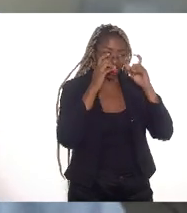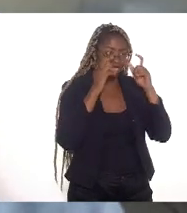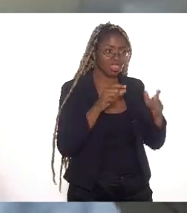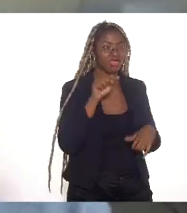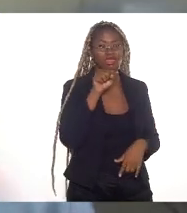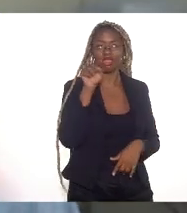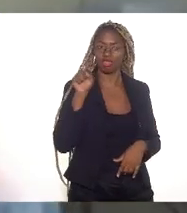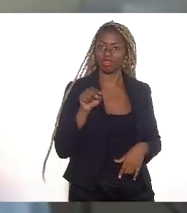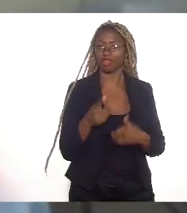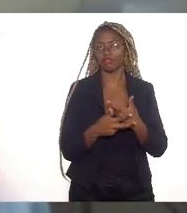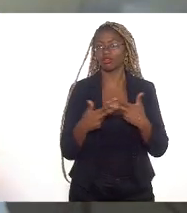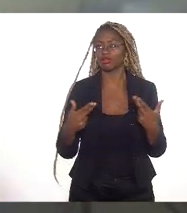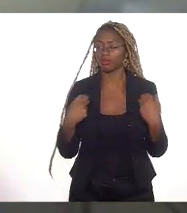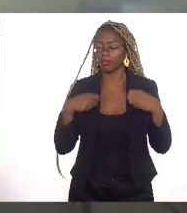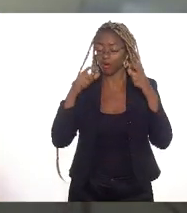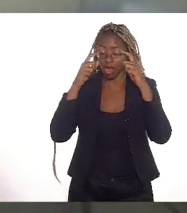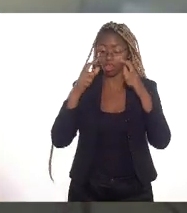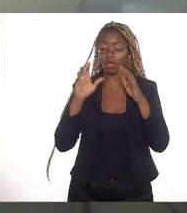senhor presidente.